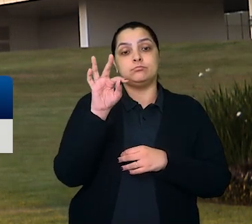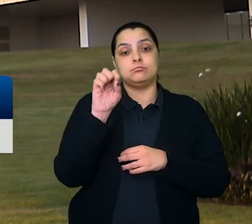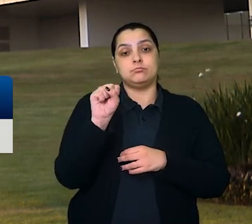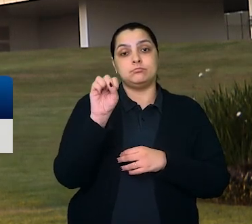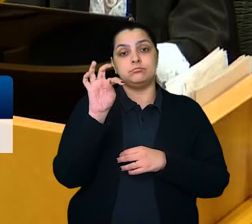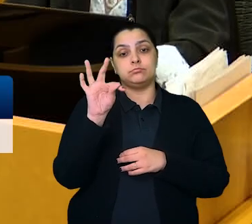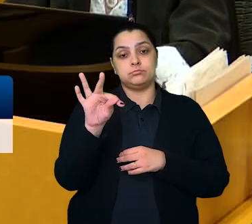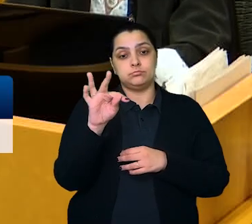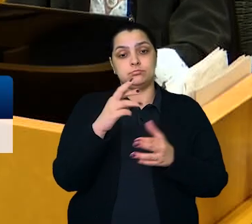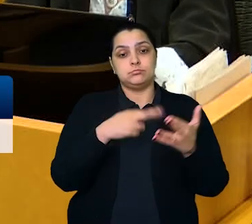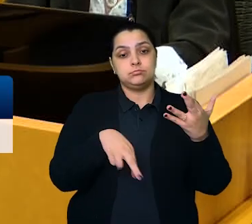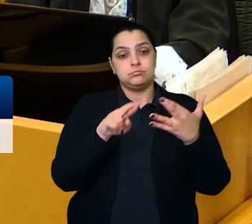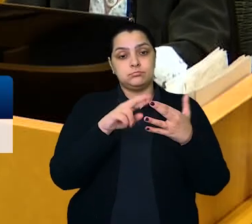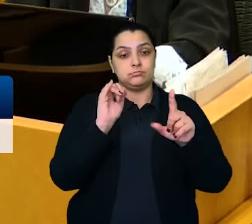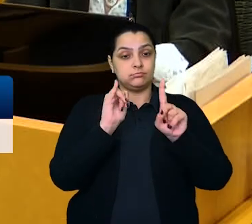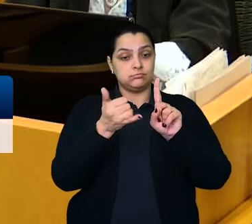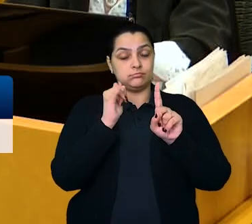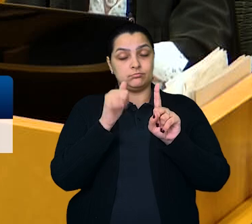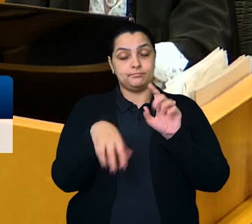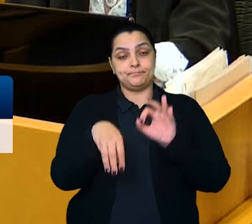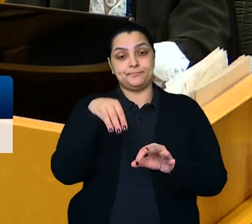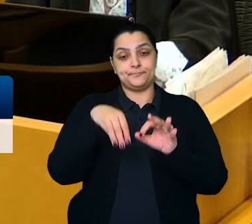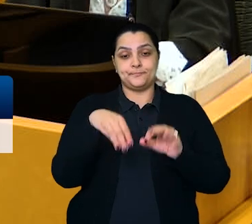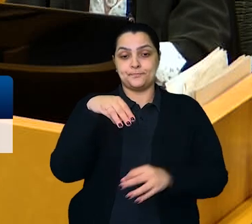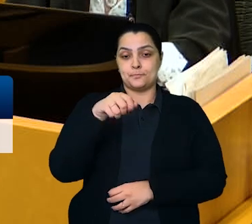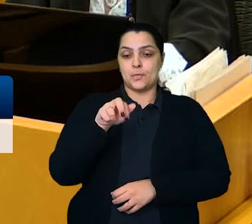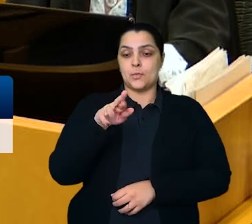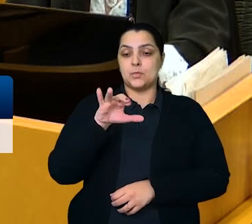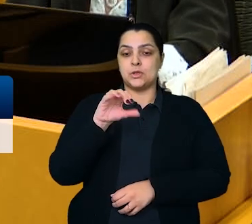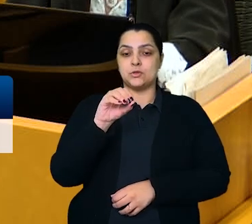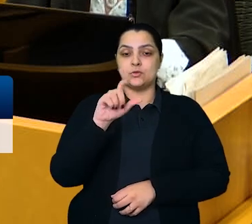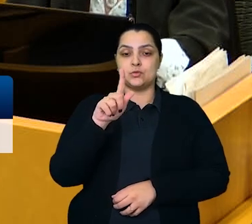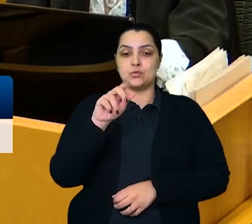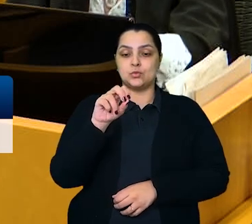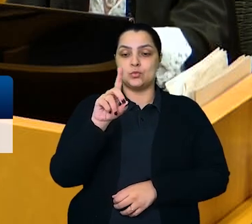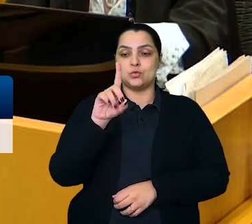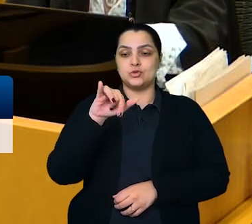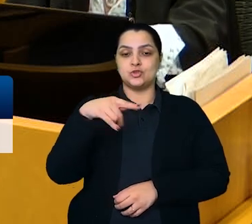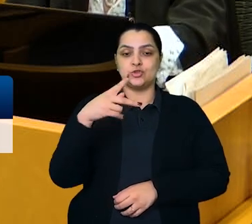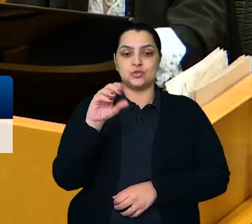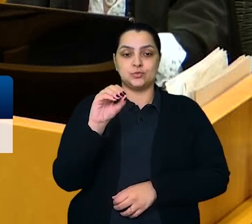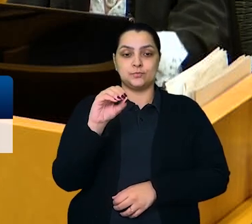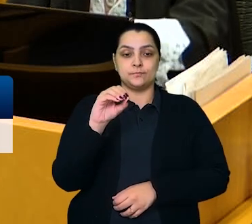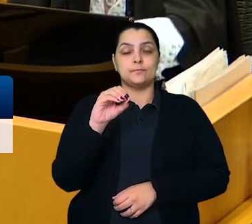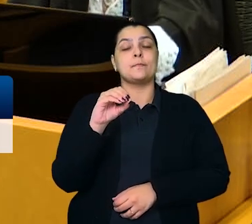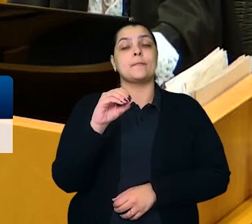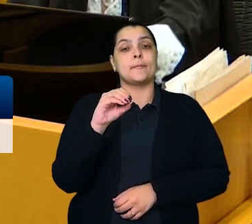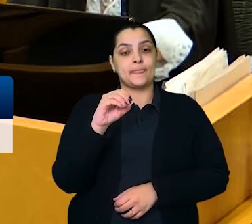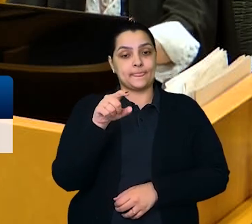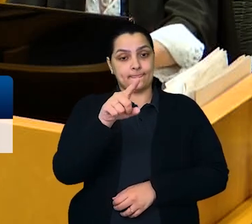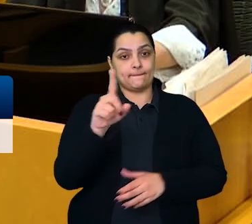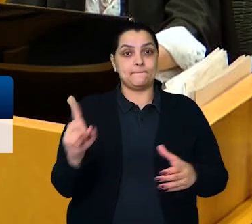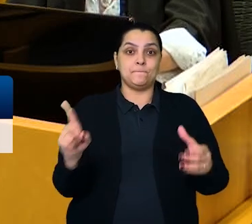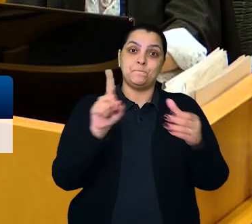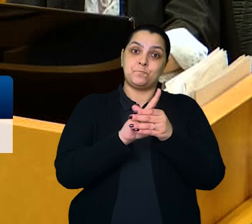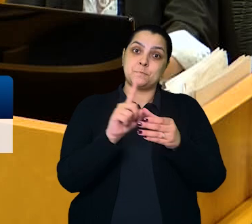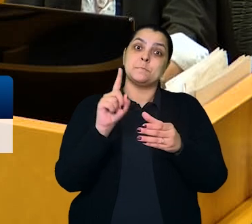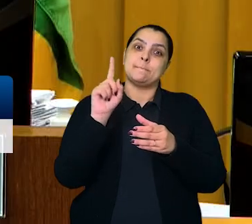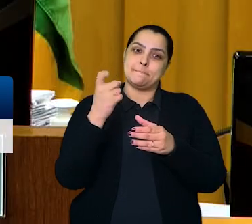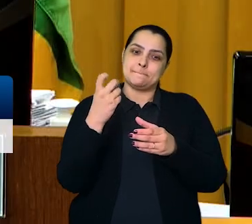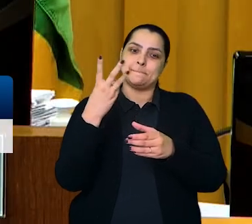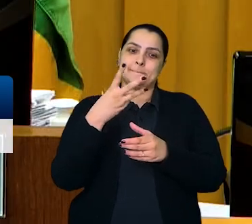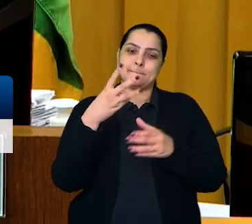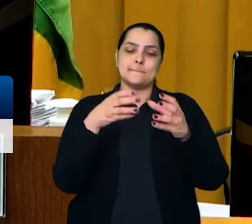Superior do Trabalho. O relator do caso, ministro Maurício Godinho Delgado, até então integrante da 3ª